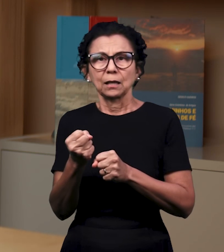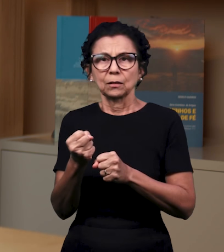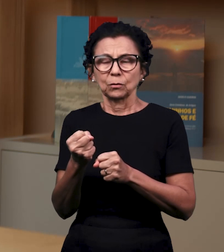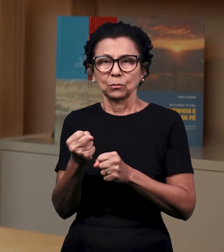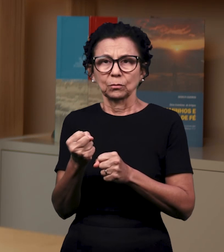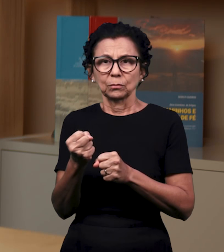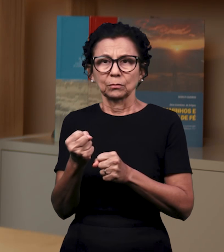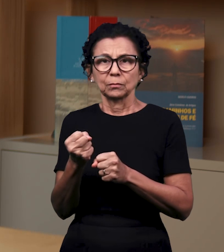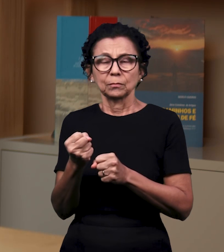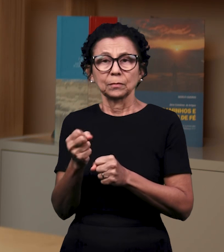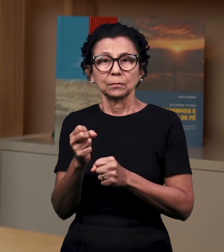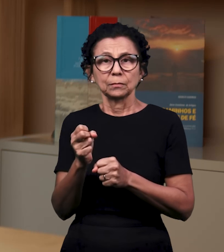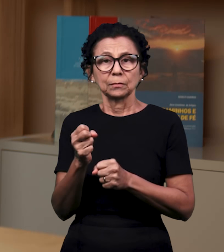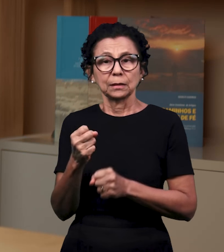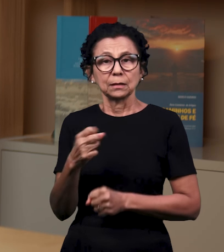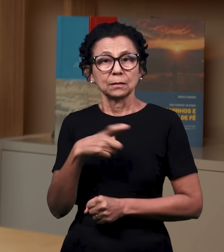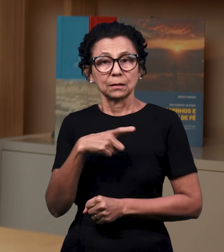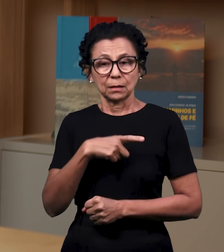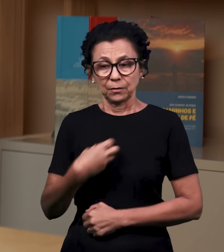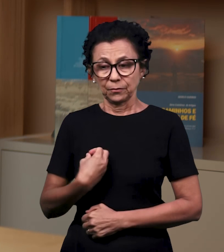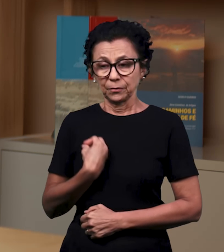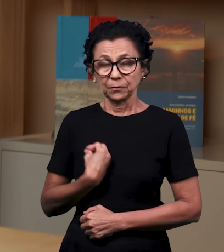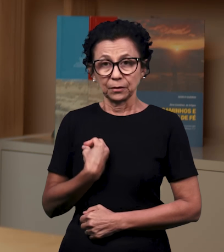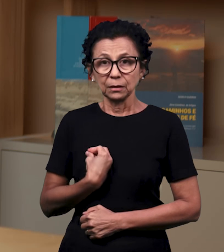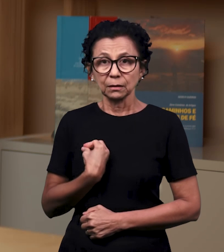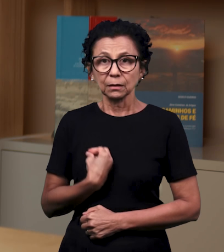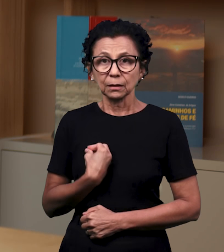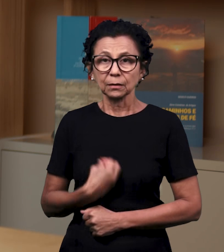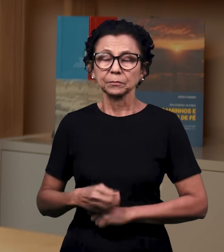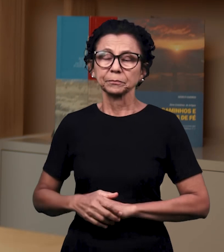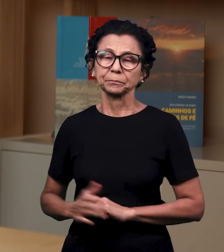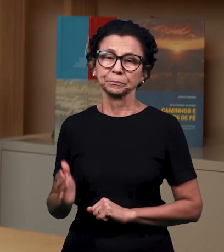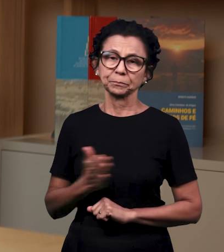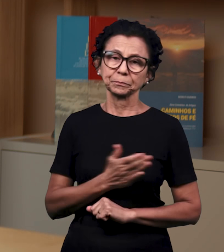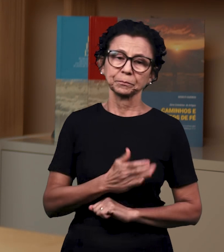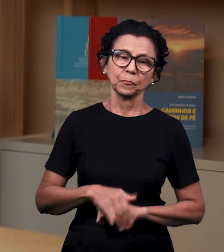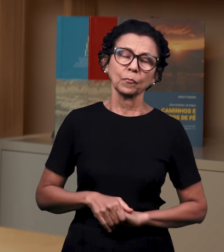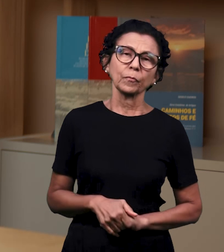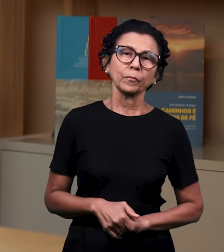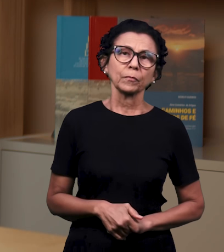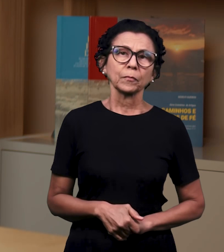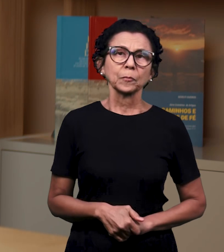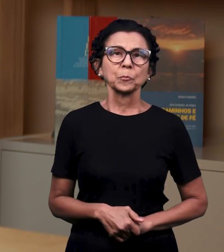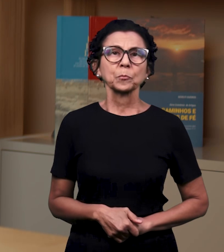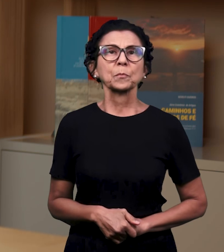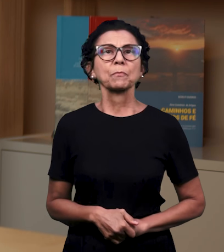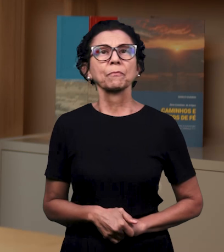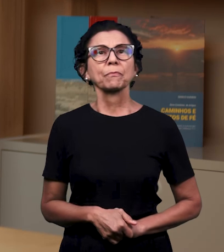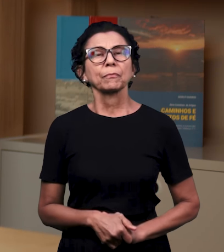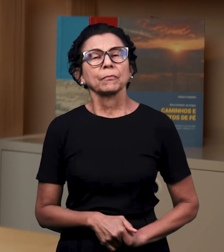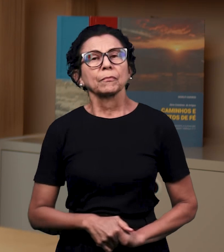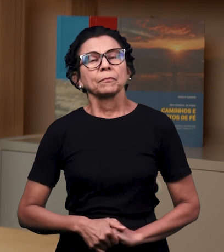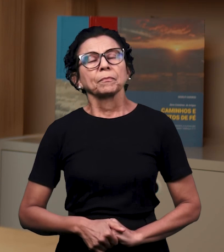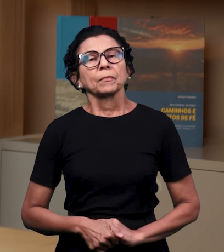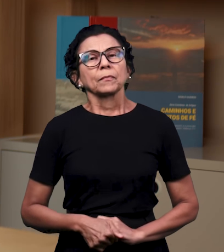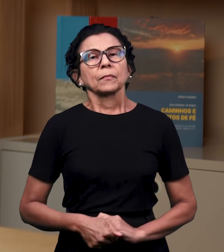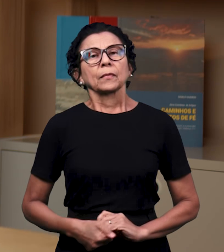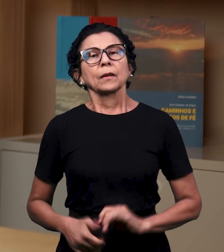vida. E aí, depois da ressurreição de Jesus, o Senhor ele começa a